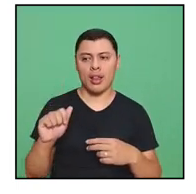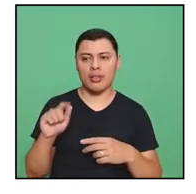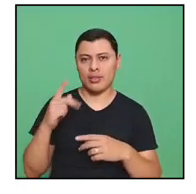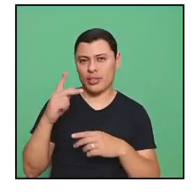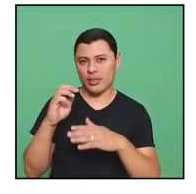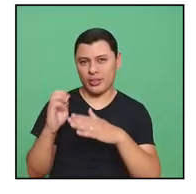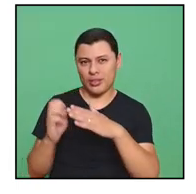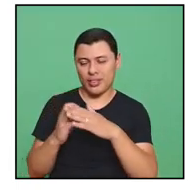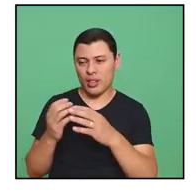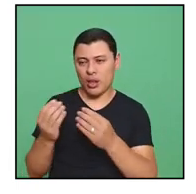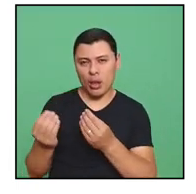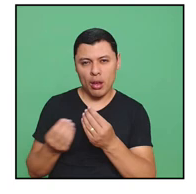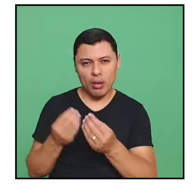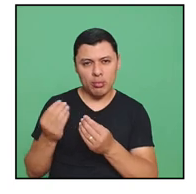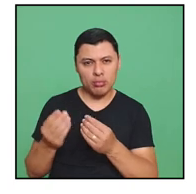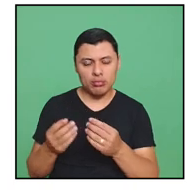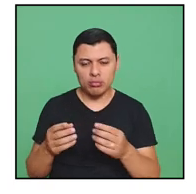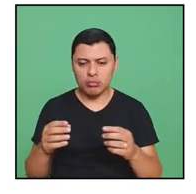nesse lugar.